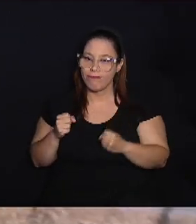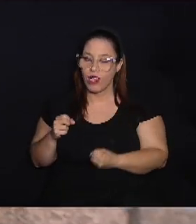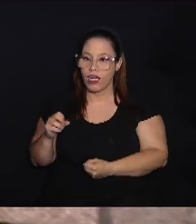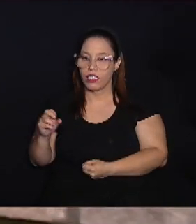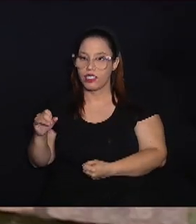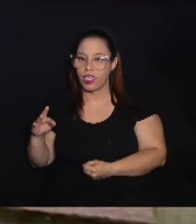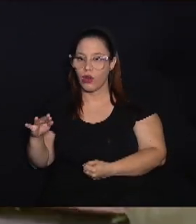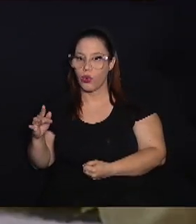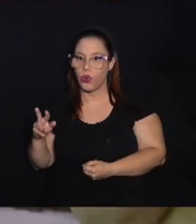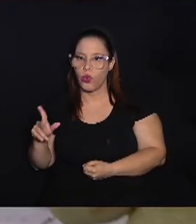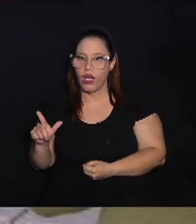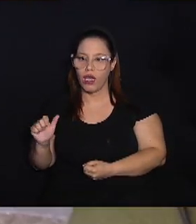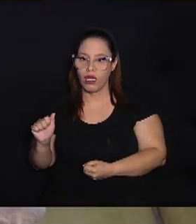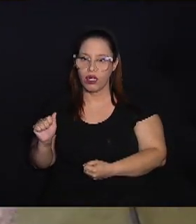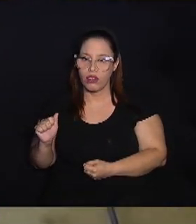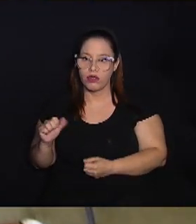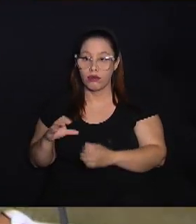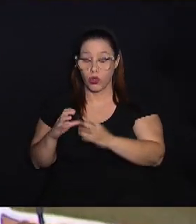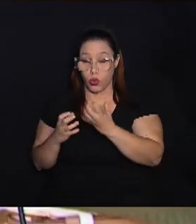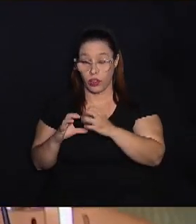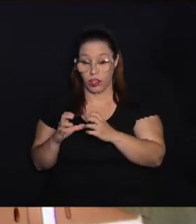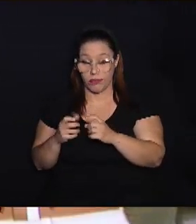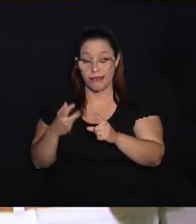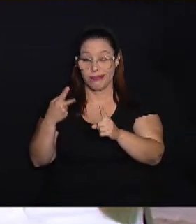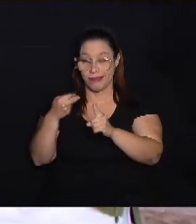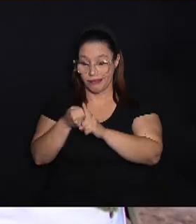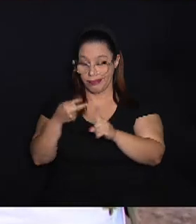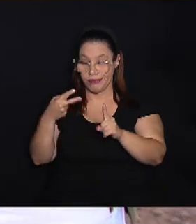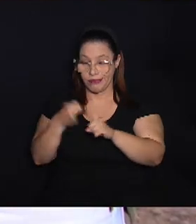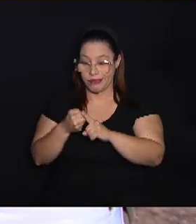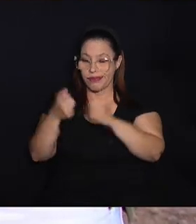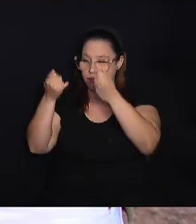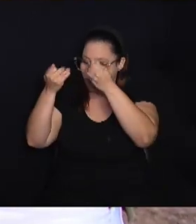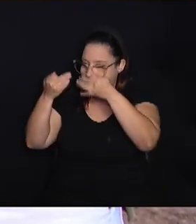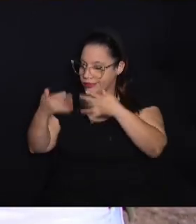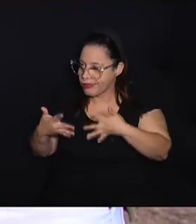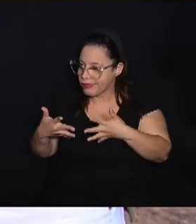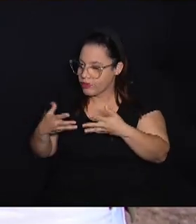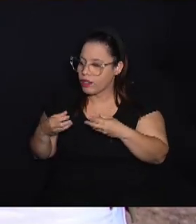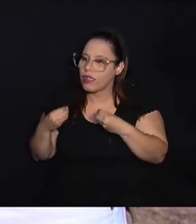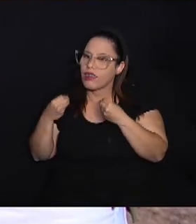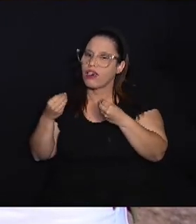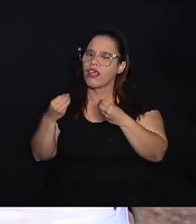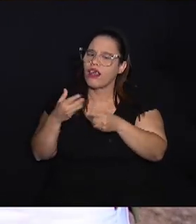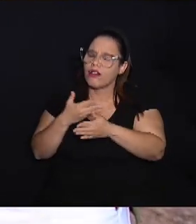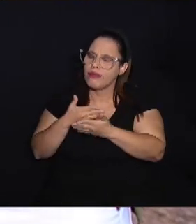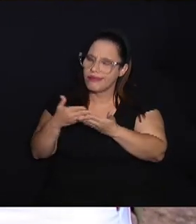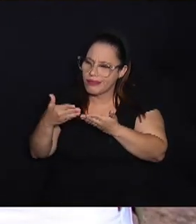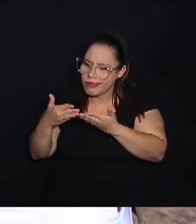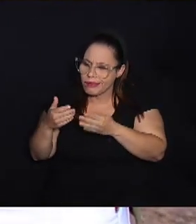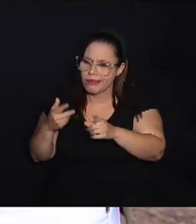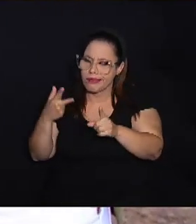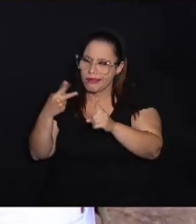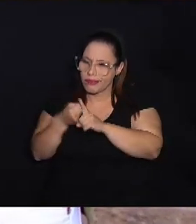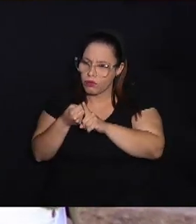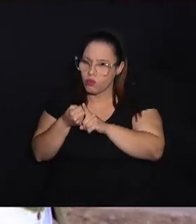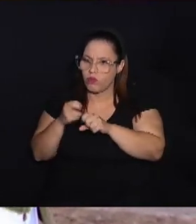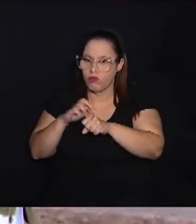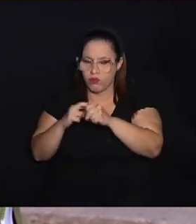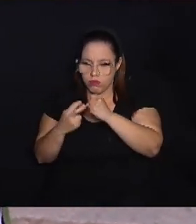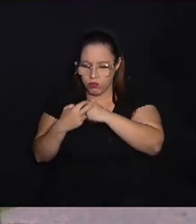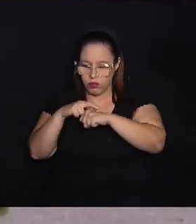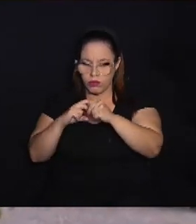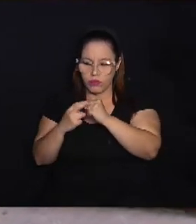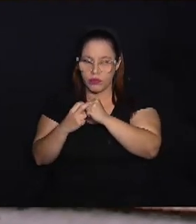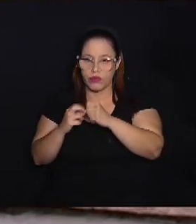Vizelli, coordenadora do Programa de Imunização de Campinas, que vai nos explicar melhor essa nova fase da vacinação contra a dengue. Shaula,